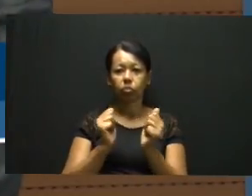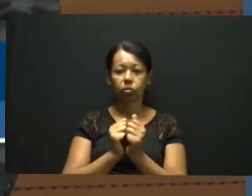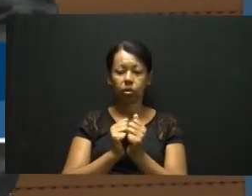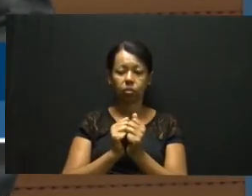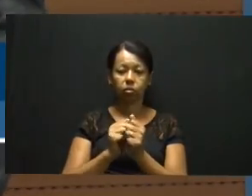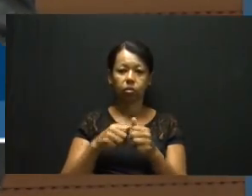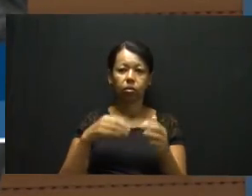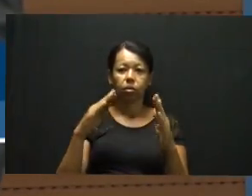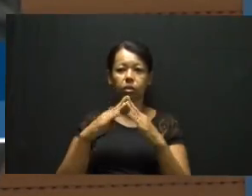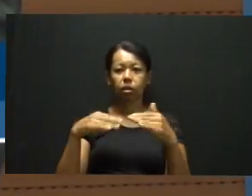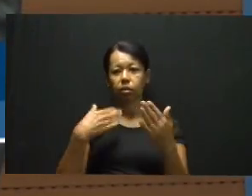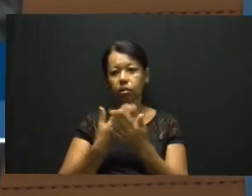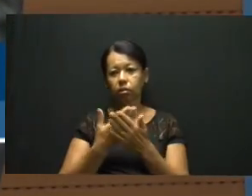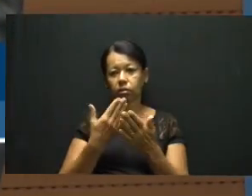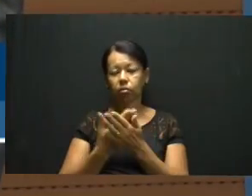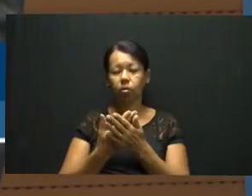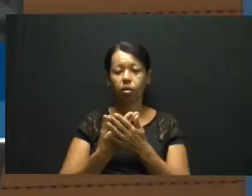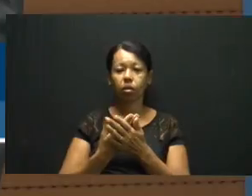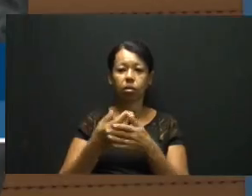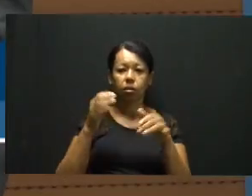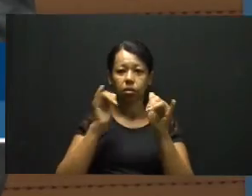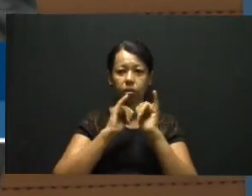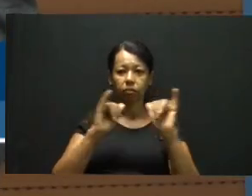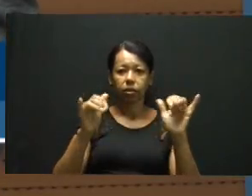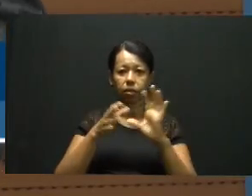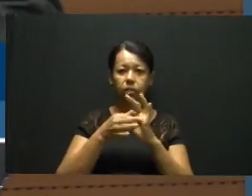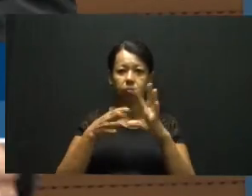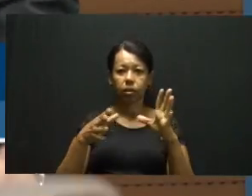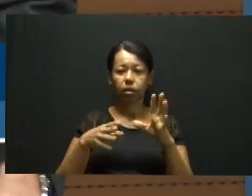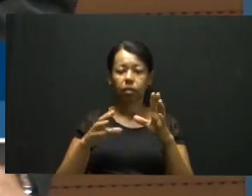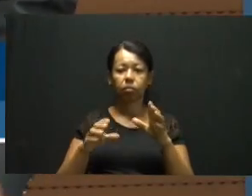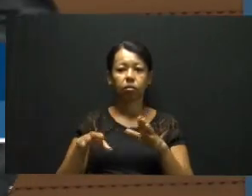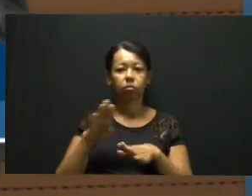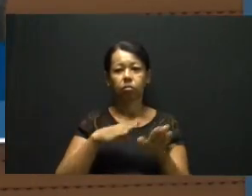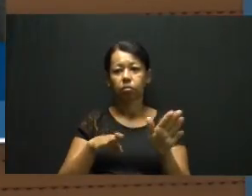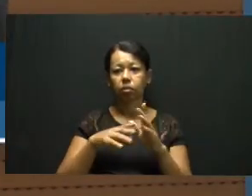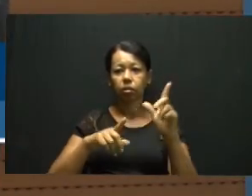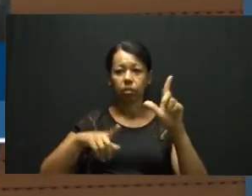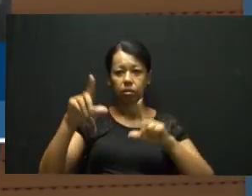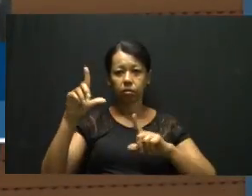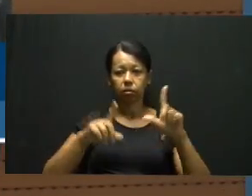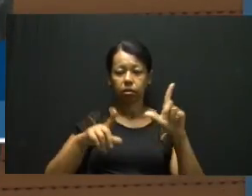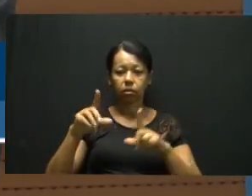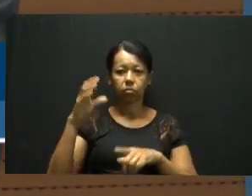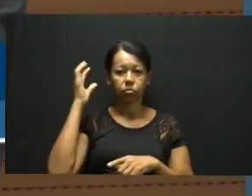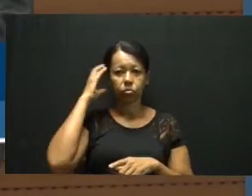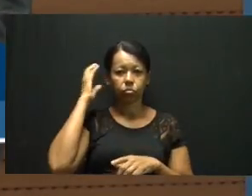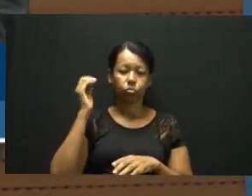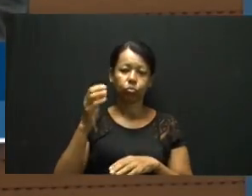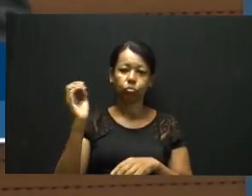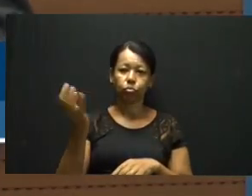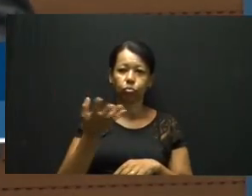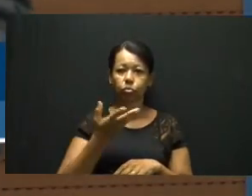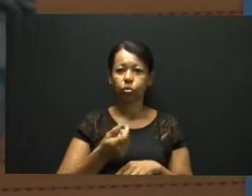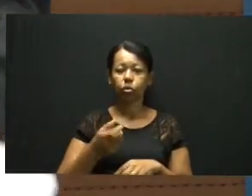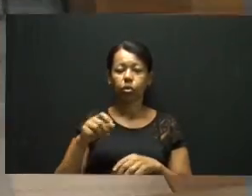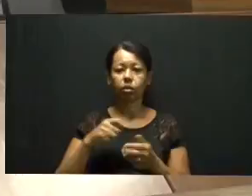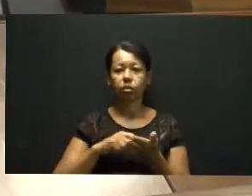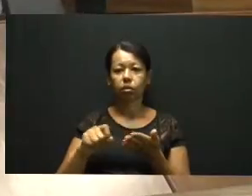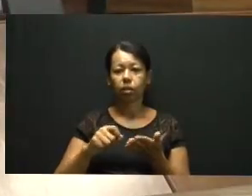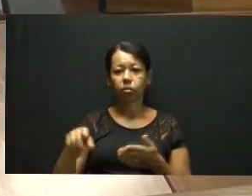tanto. Requeiro ainda que do deliberado seja dado ciência à imprensa em geral. Sala Dona Helena Meletti Cunha, devidamente assinado nessa